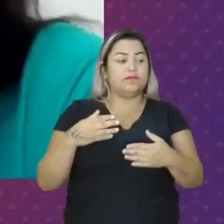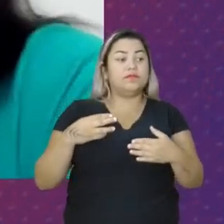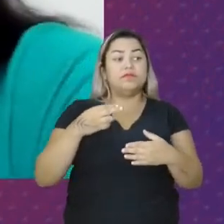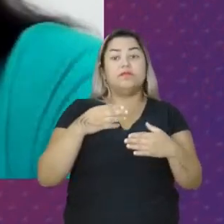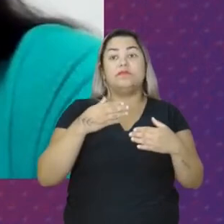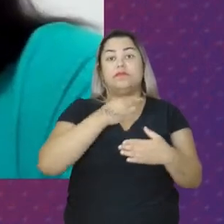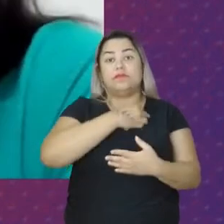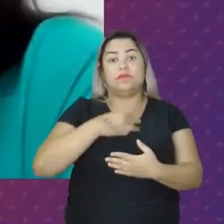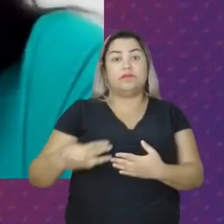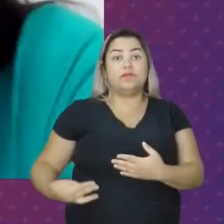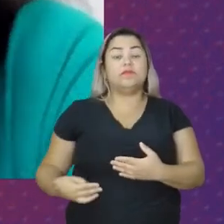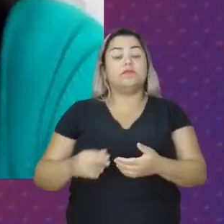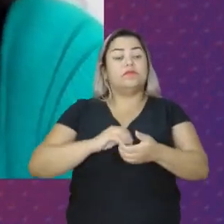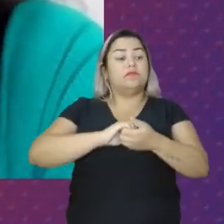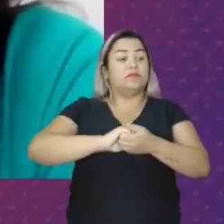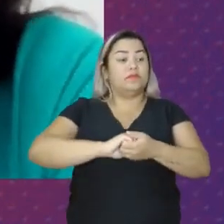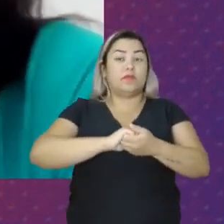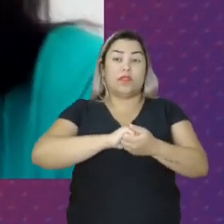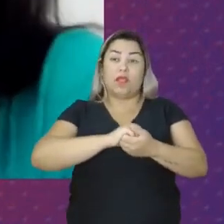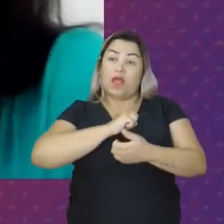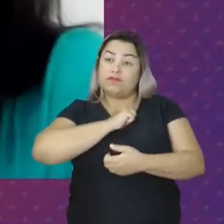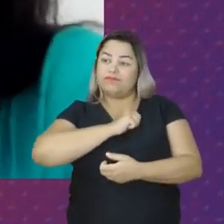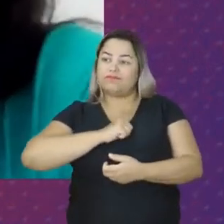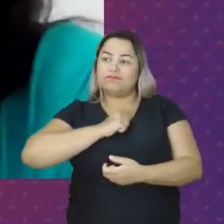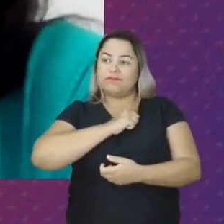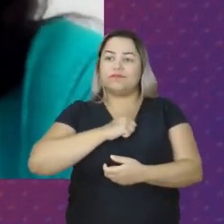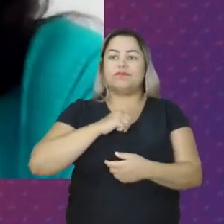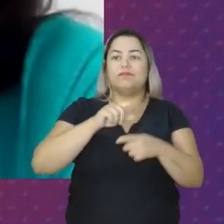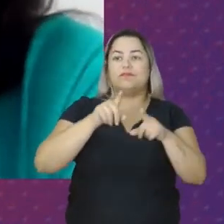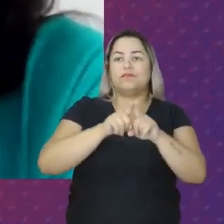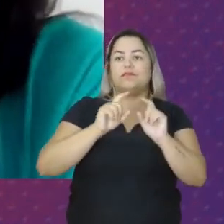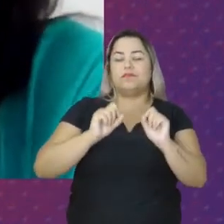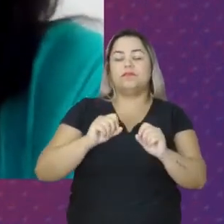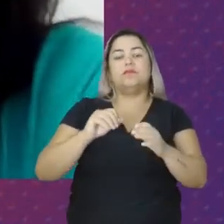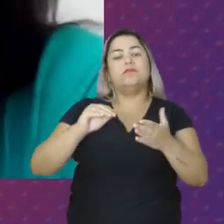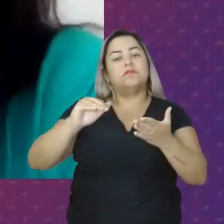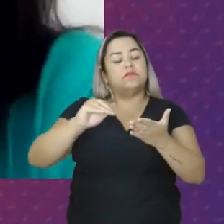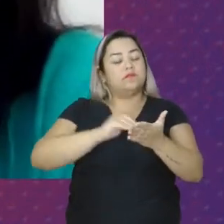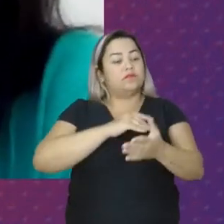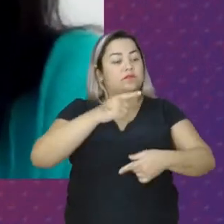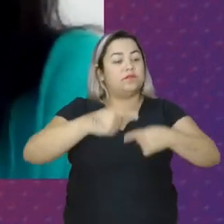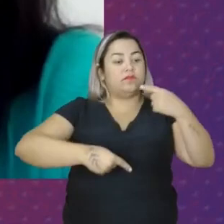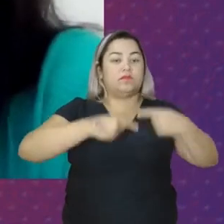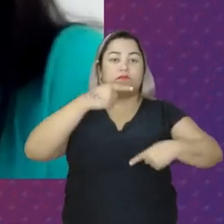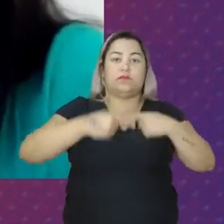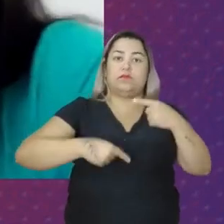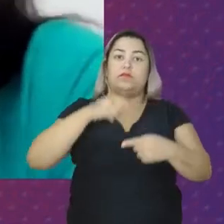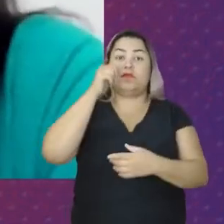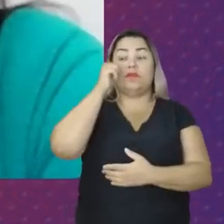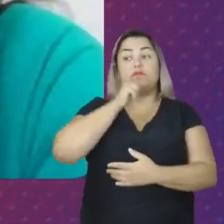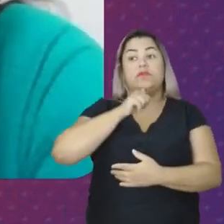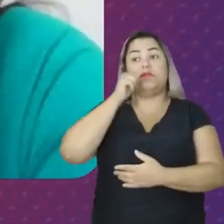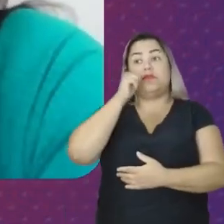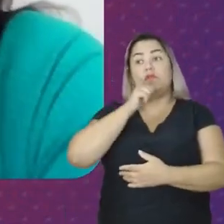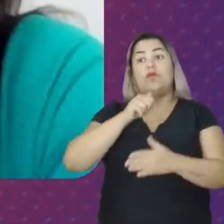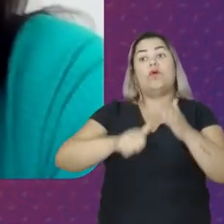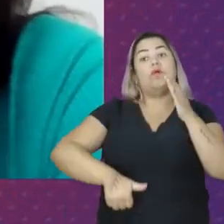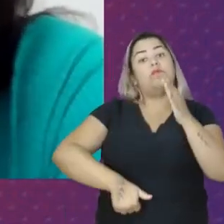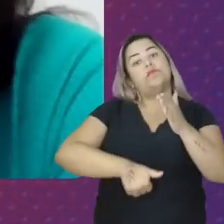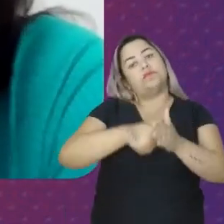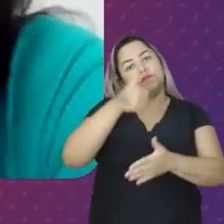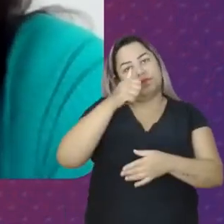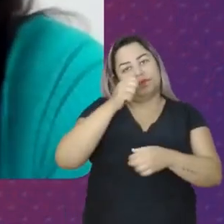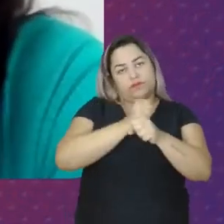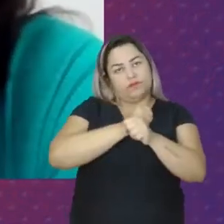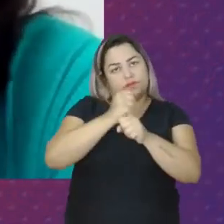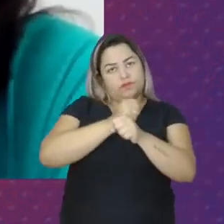Nilceia Freire, nossa saudosa Nilceia Freire, para ser a secretária de Políticas das Mulheres. É o primeiro organismo